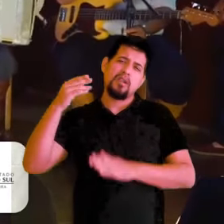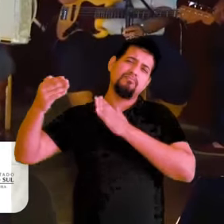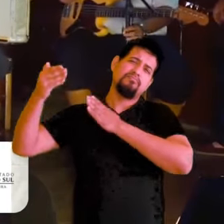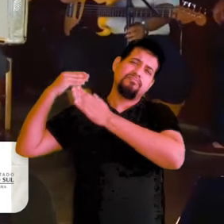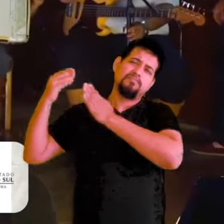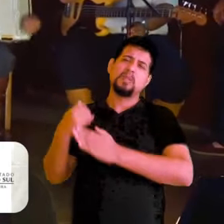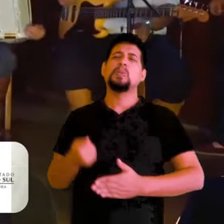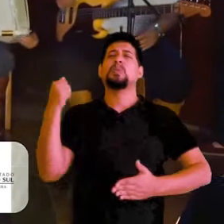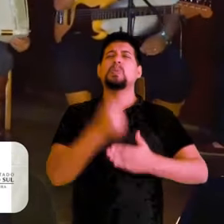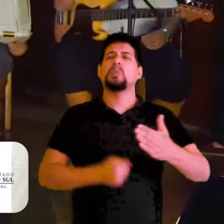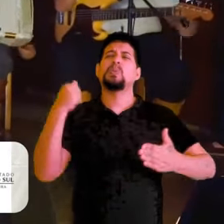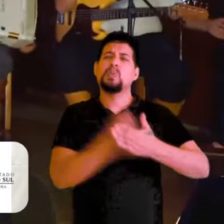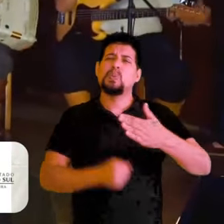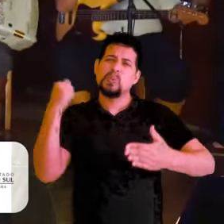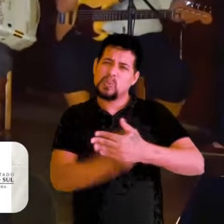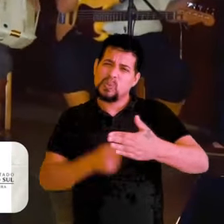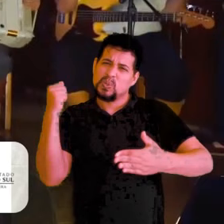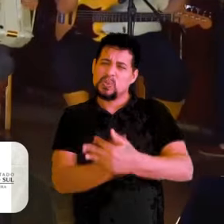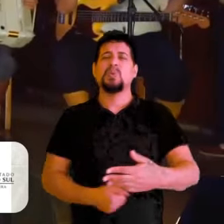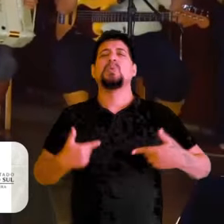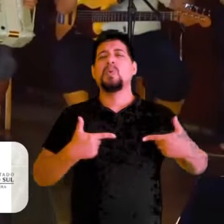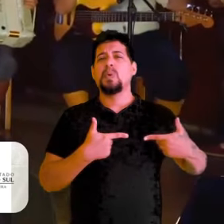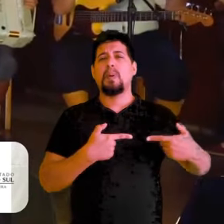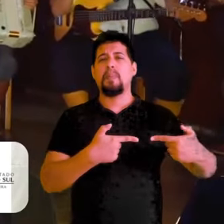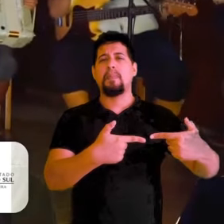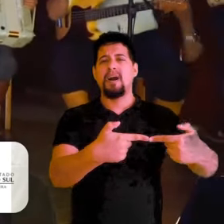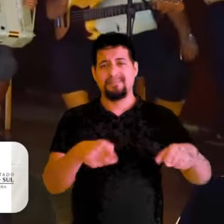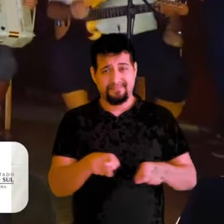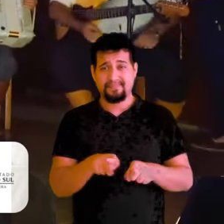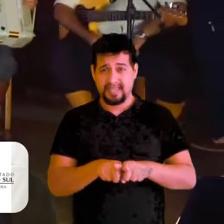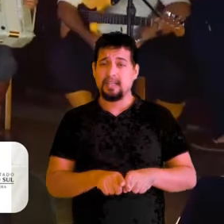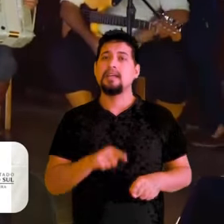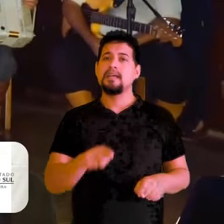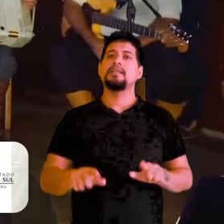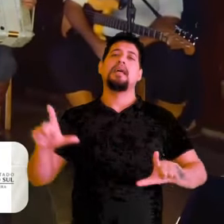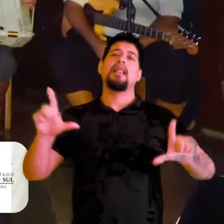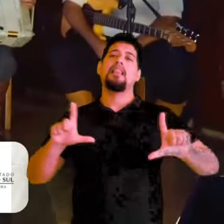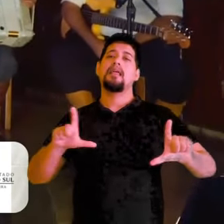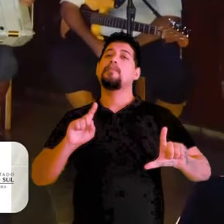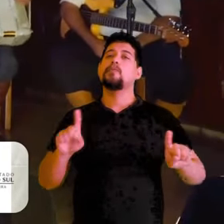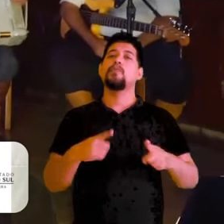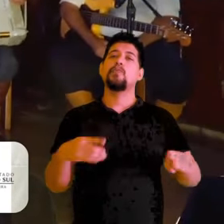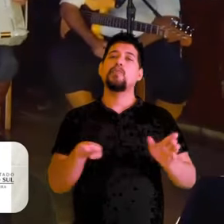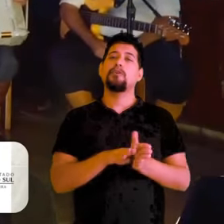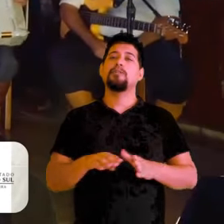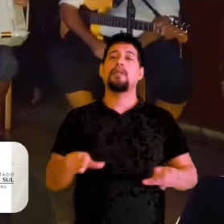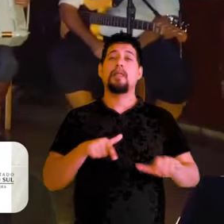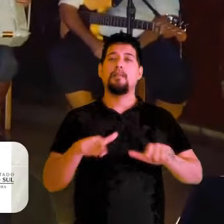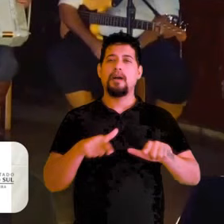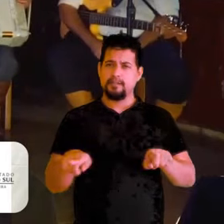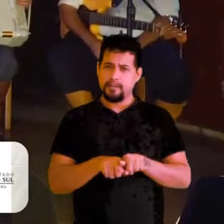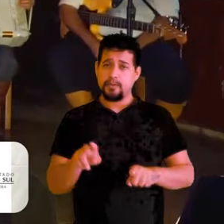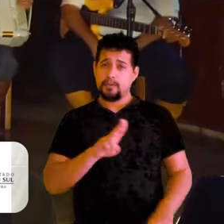história dos antepassados nossos aí que lutaram tanto pela guerra. Lembrando que por que, nosso chão. Que esses clipes pedal são desse último